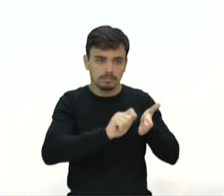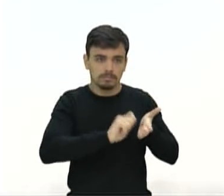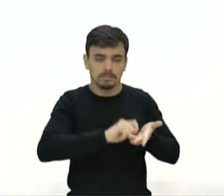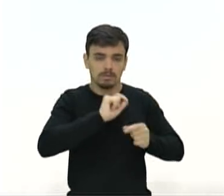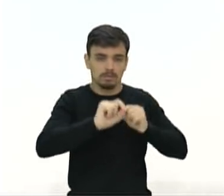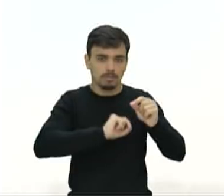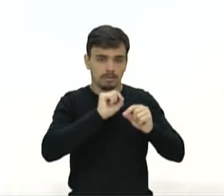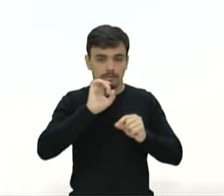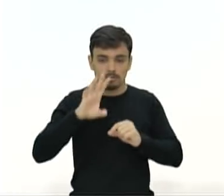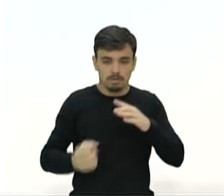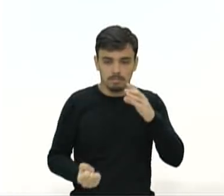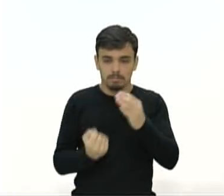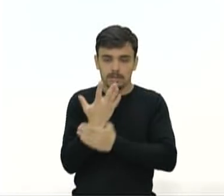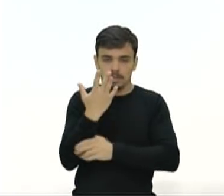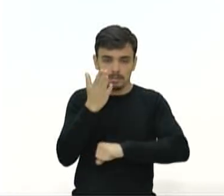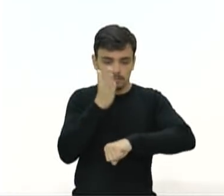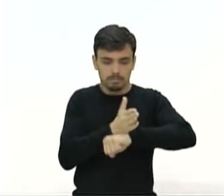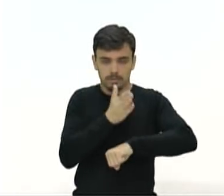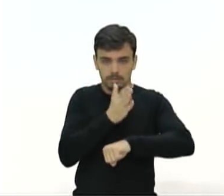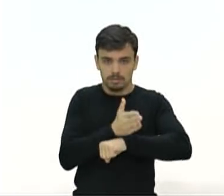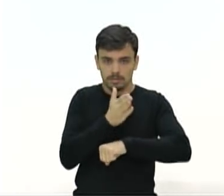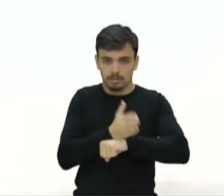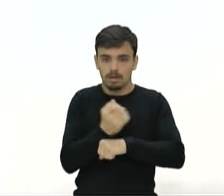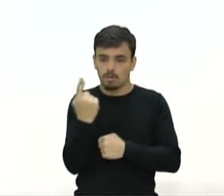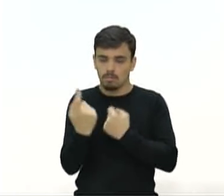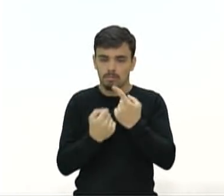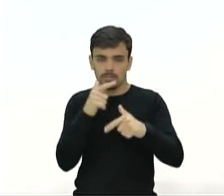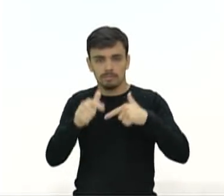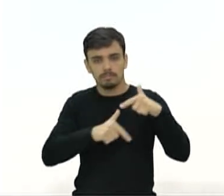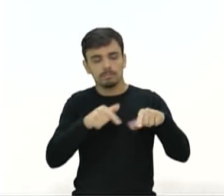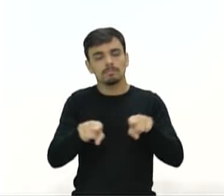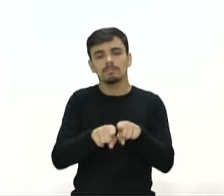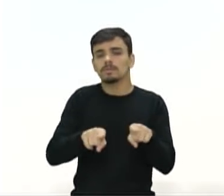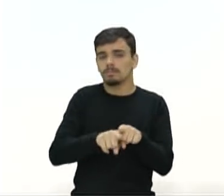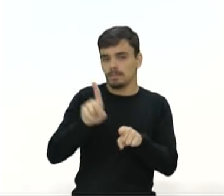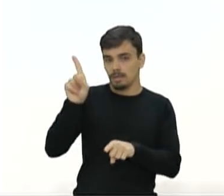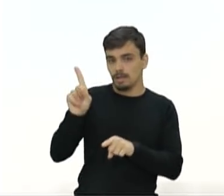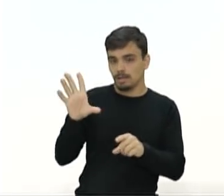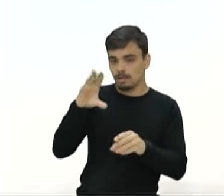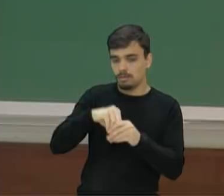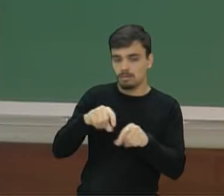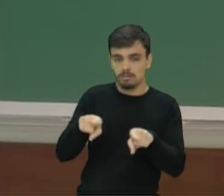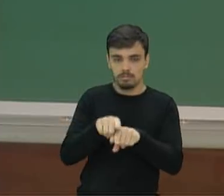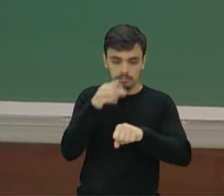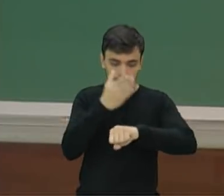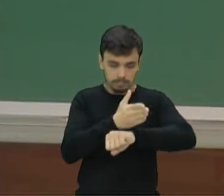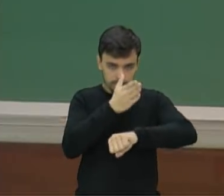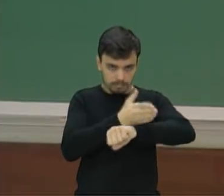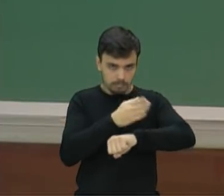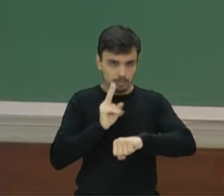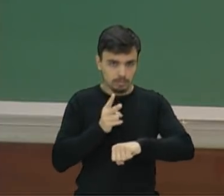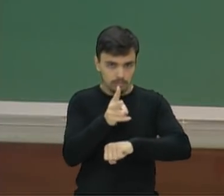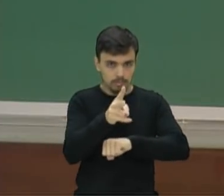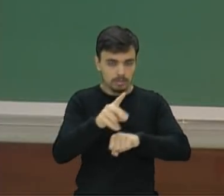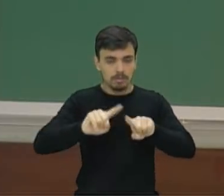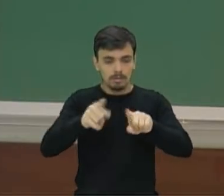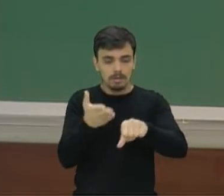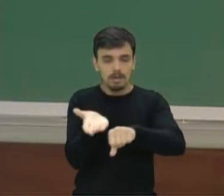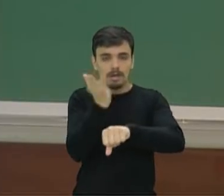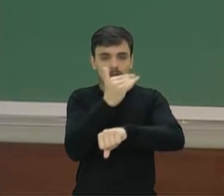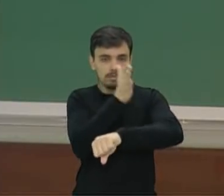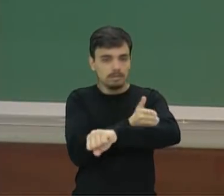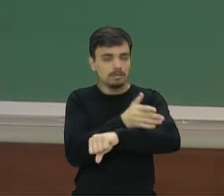profissões só nascem na Idade Moderna. E o Machado, ele está dentro desse período dessas novas profissões. Antes não havia a profissão